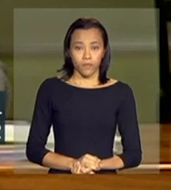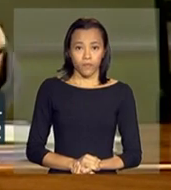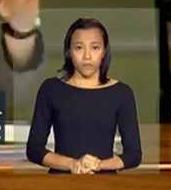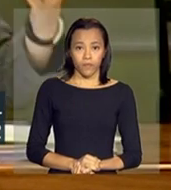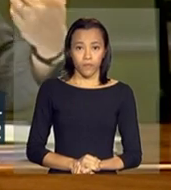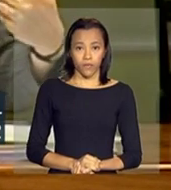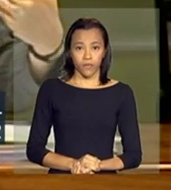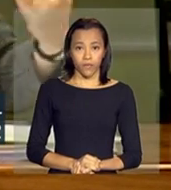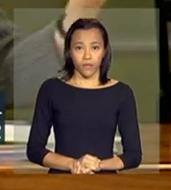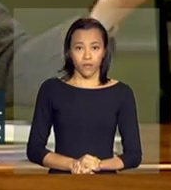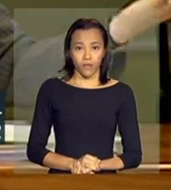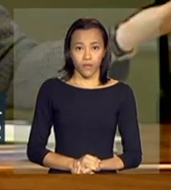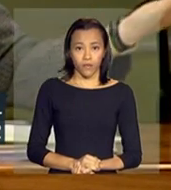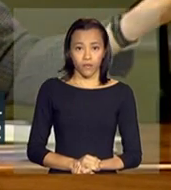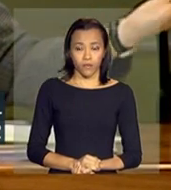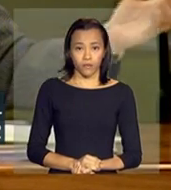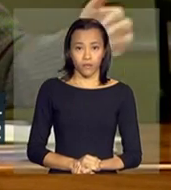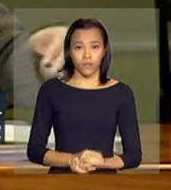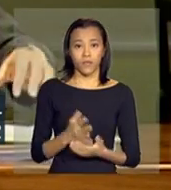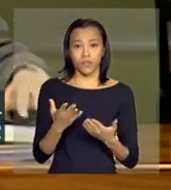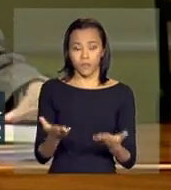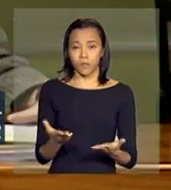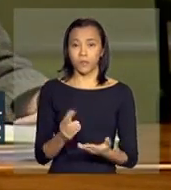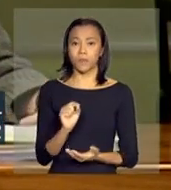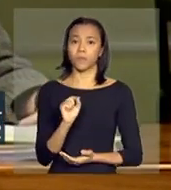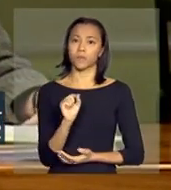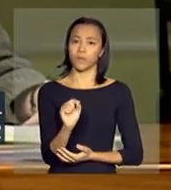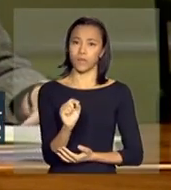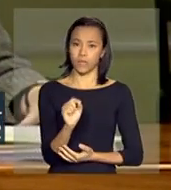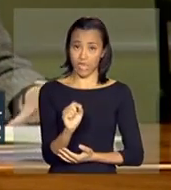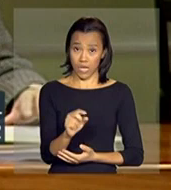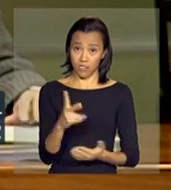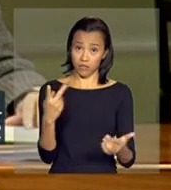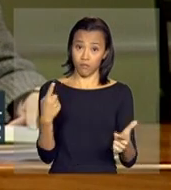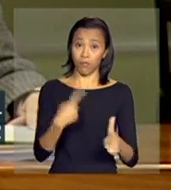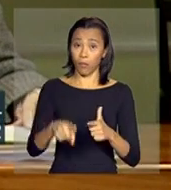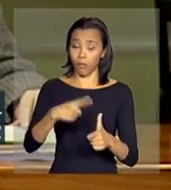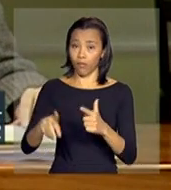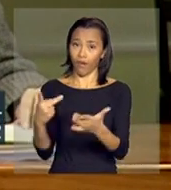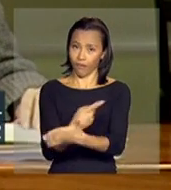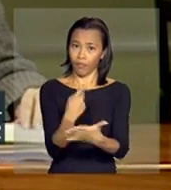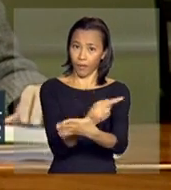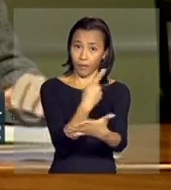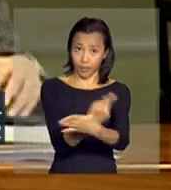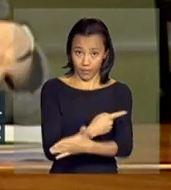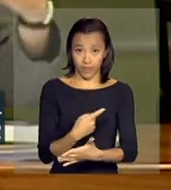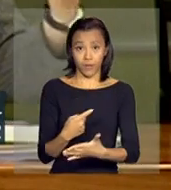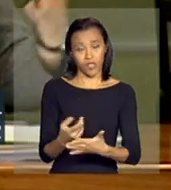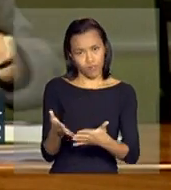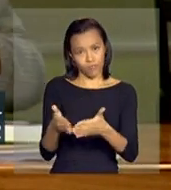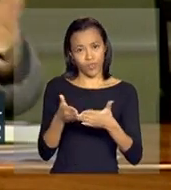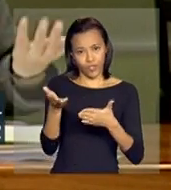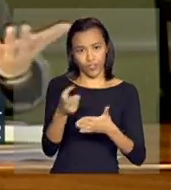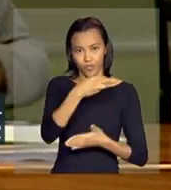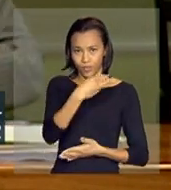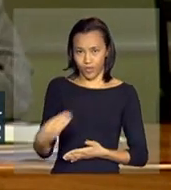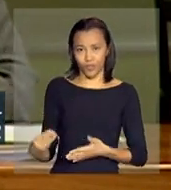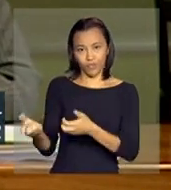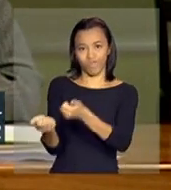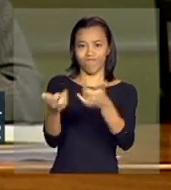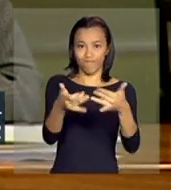São, eventualmente, as questões de irregularidades, o ministro Fernando Bezerra se referisse. Quero me falar de